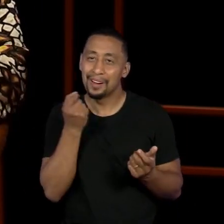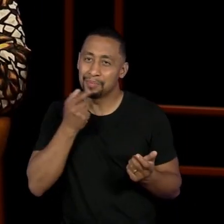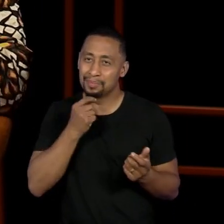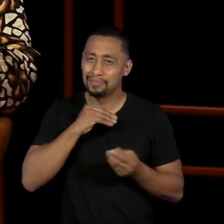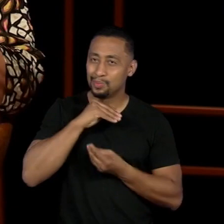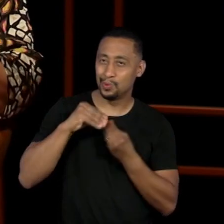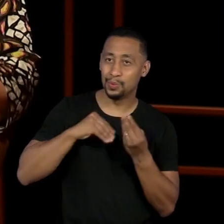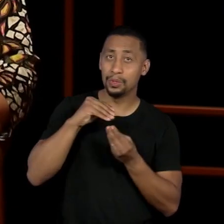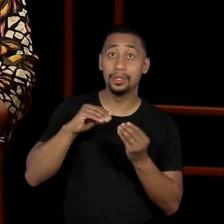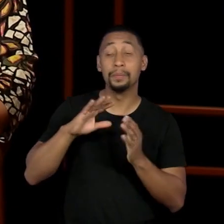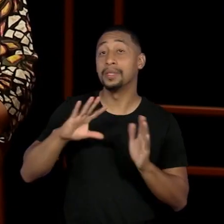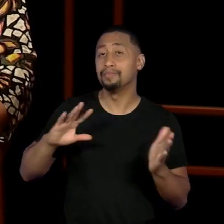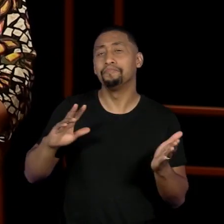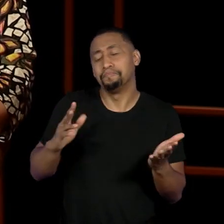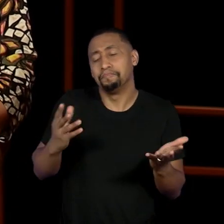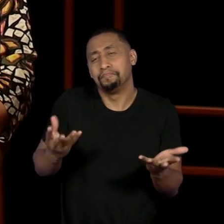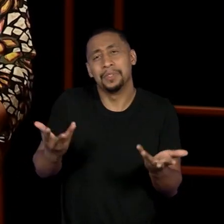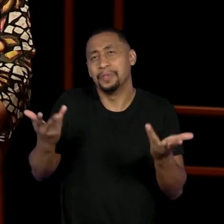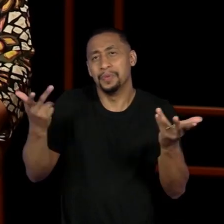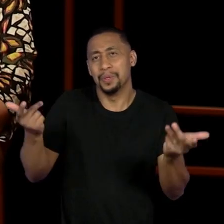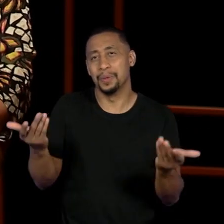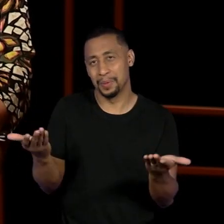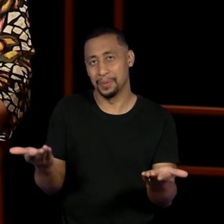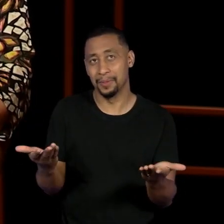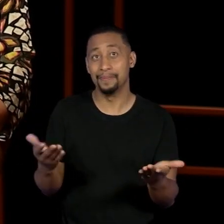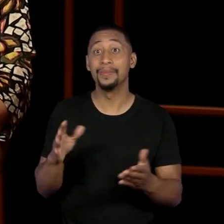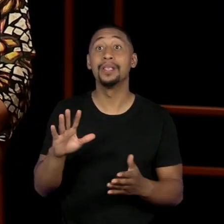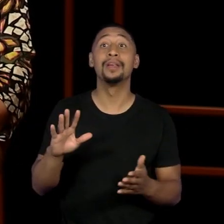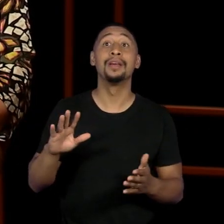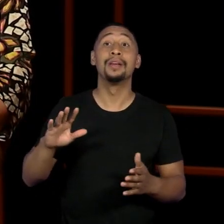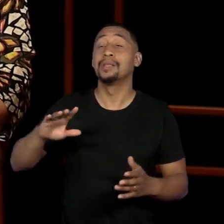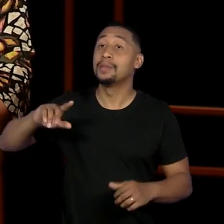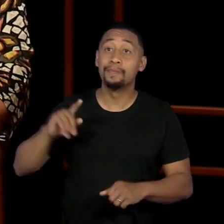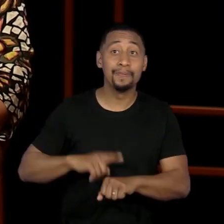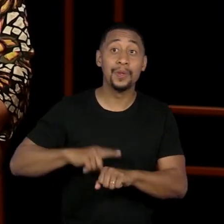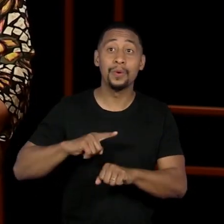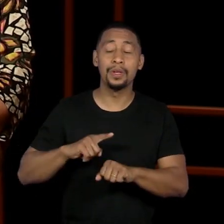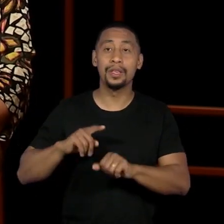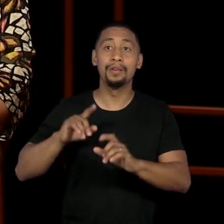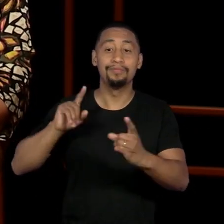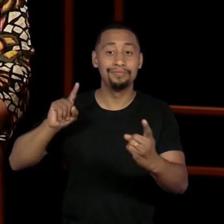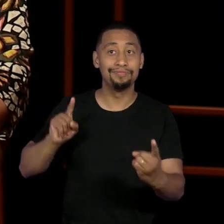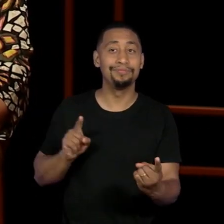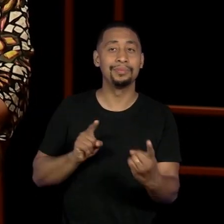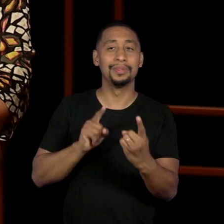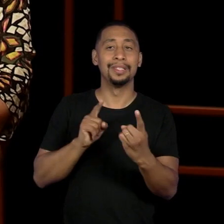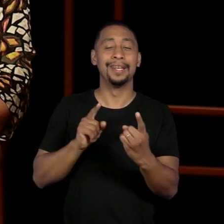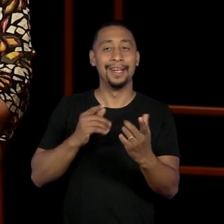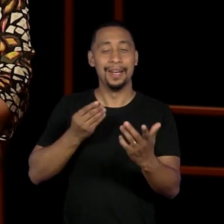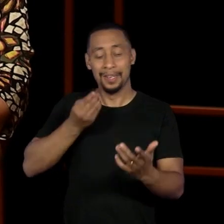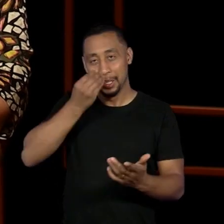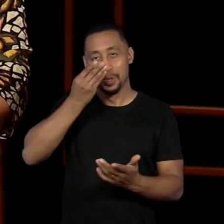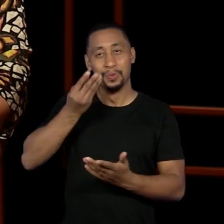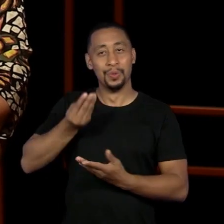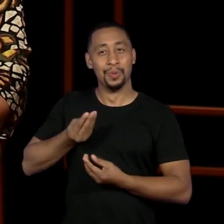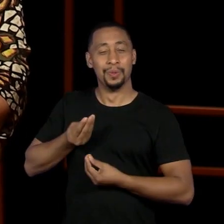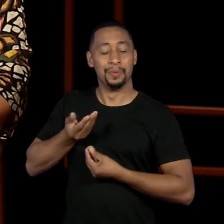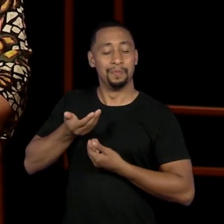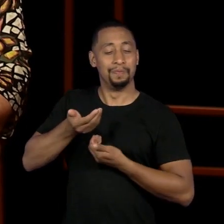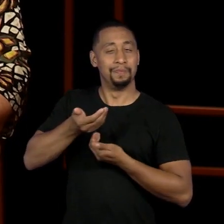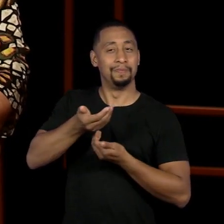uma obra absolutamente maravilhosa. E na hora que ele vai morrer, ele encontra a liberdade. E é nesse momento que